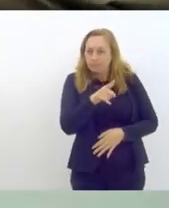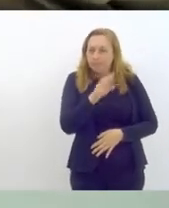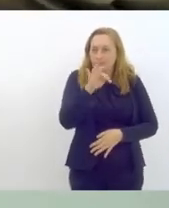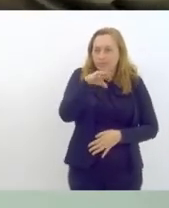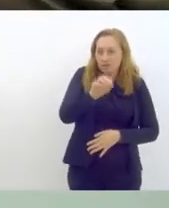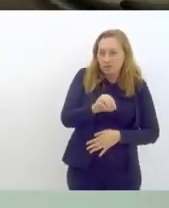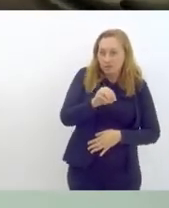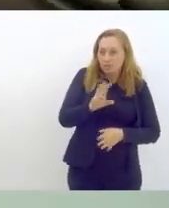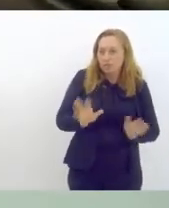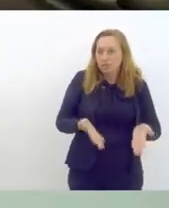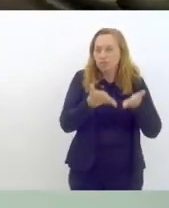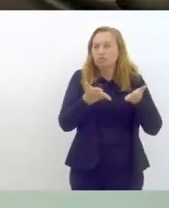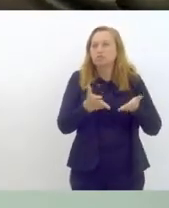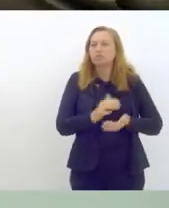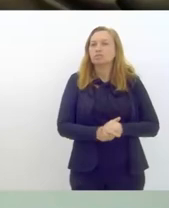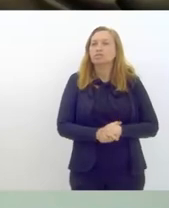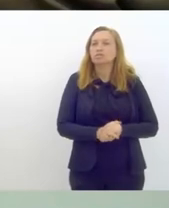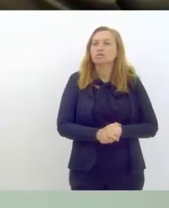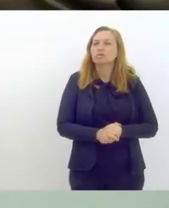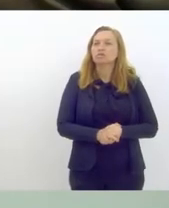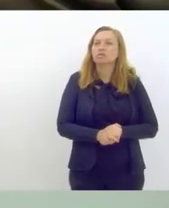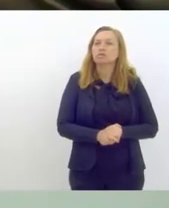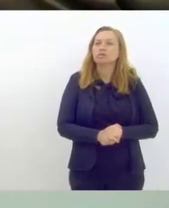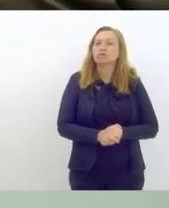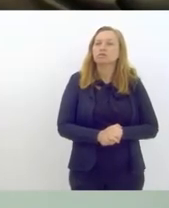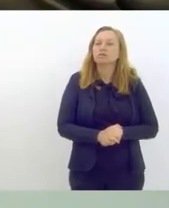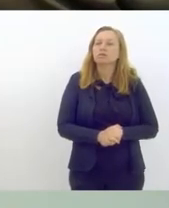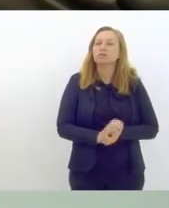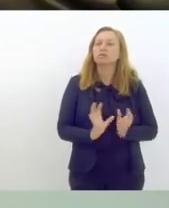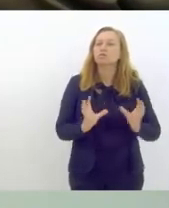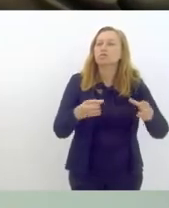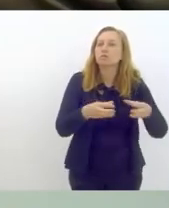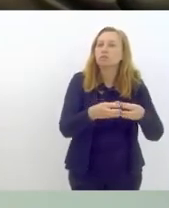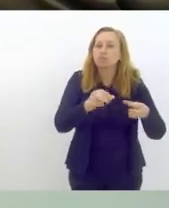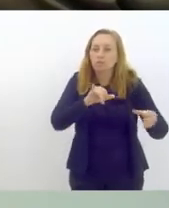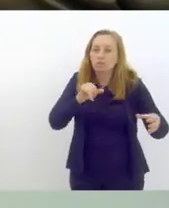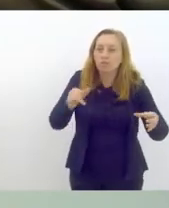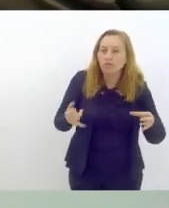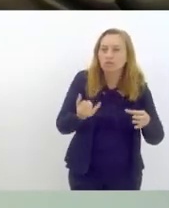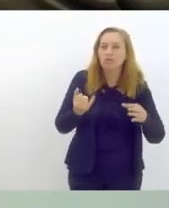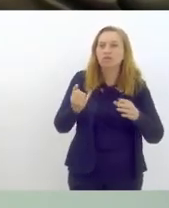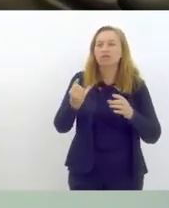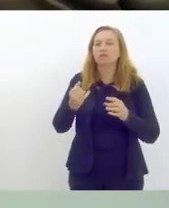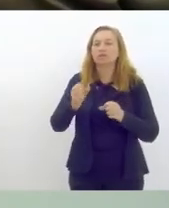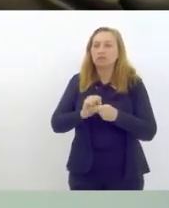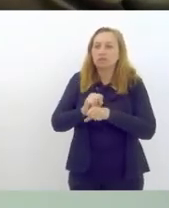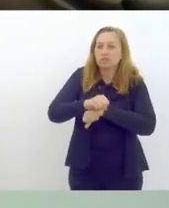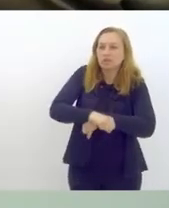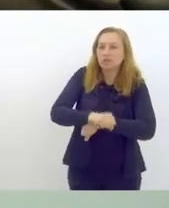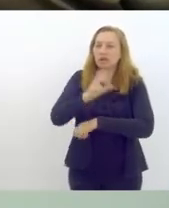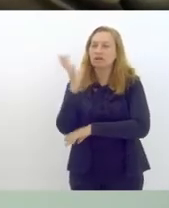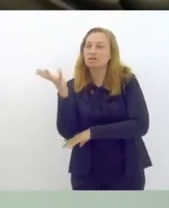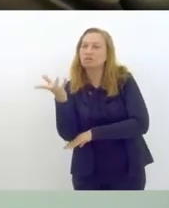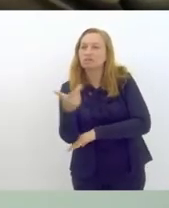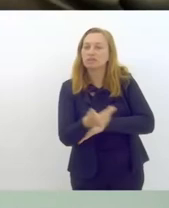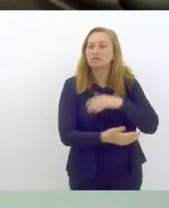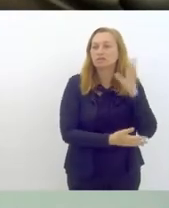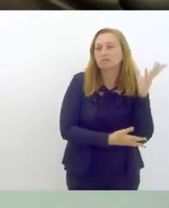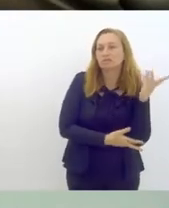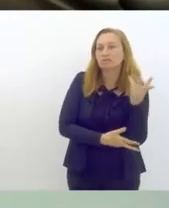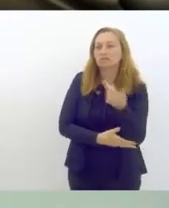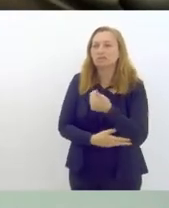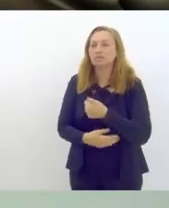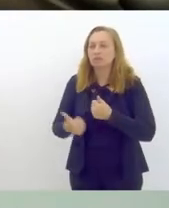Francisco, da iniciativa do Francisco, de levar para um grupo, aproveitar um seminário de meio ambiente para poder conseguir